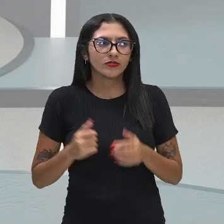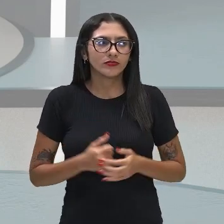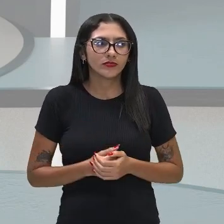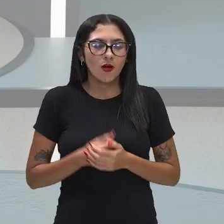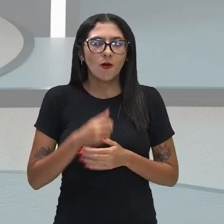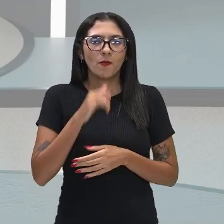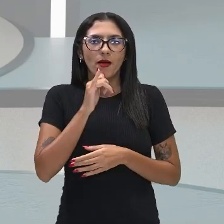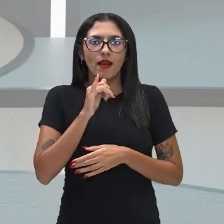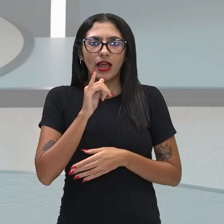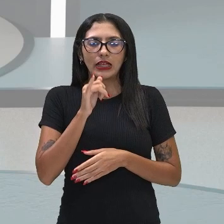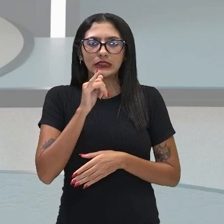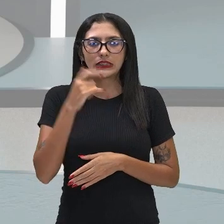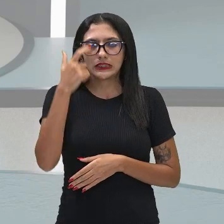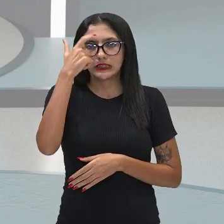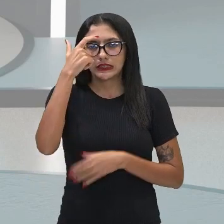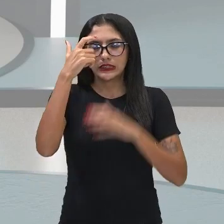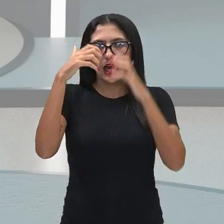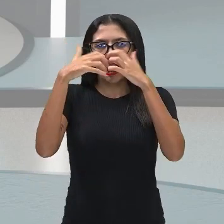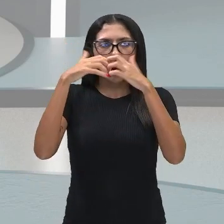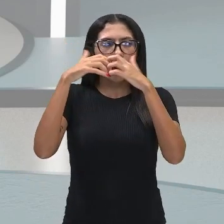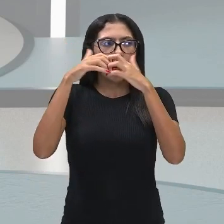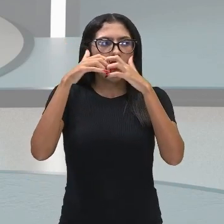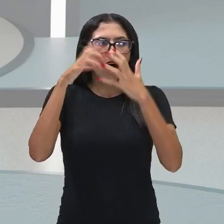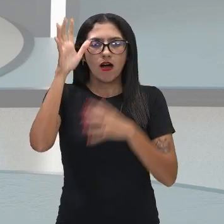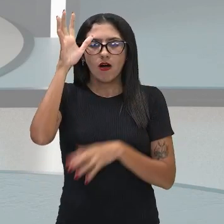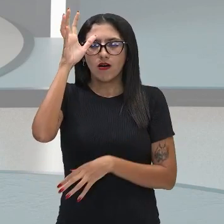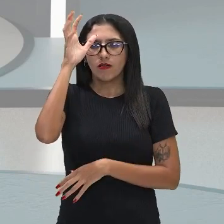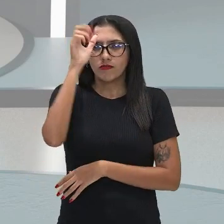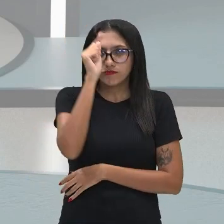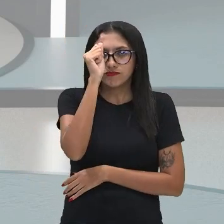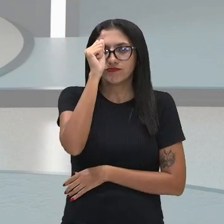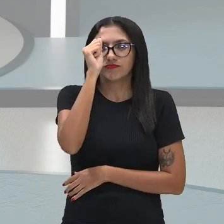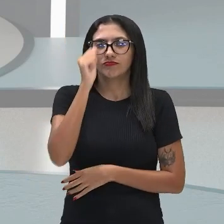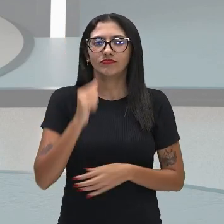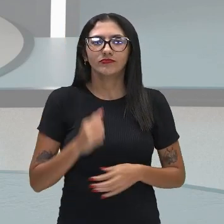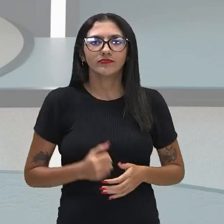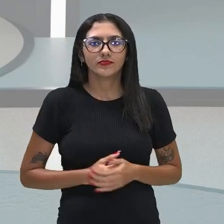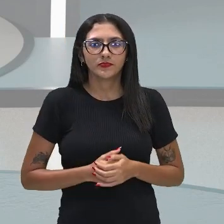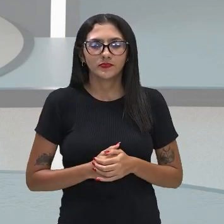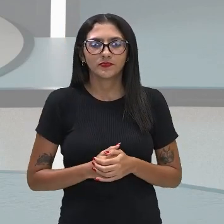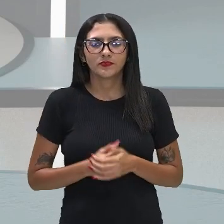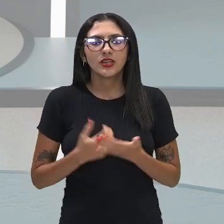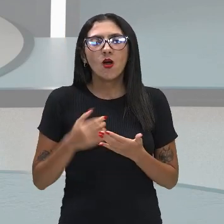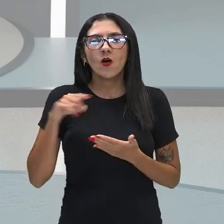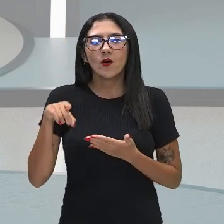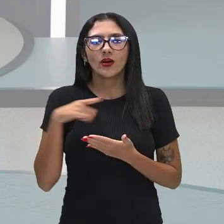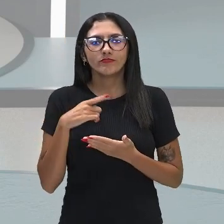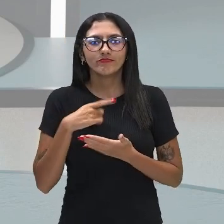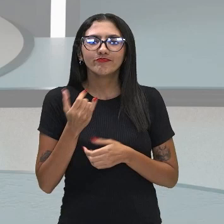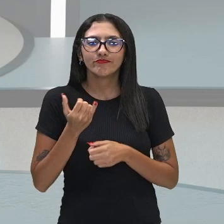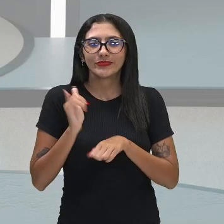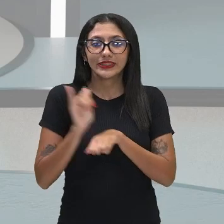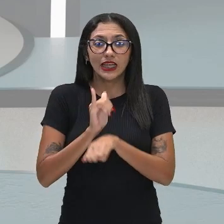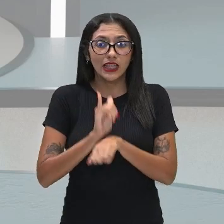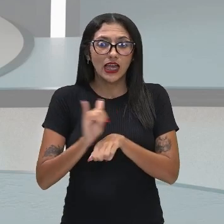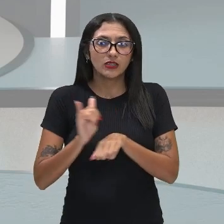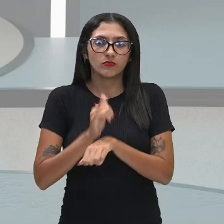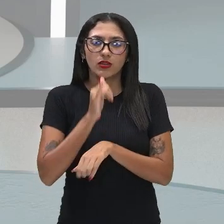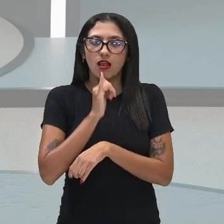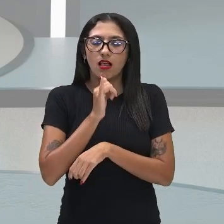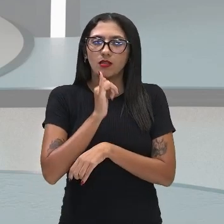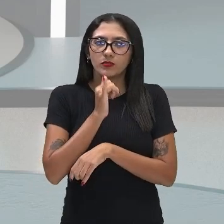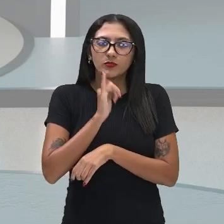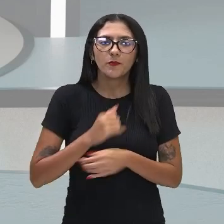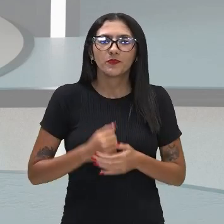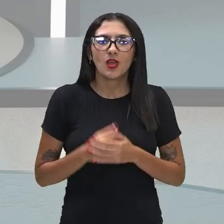derrame. As pessoas não pensam, né? Agora tu vê, é um meio de melhorar ali os